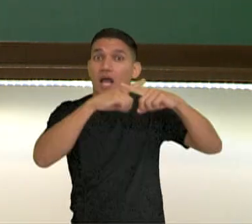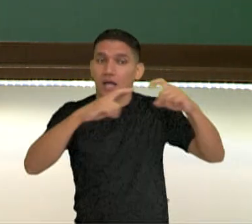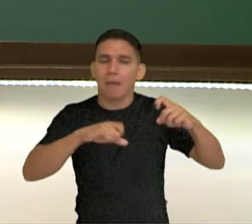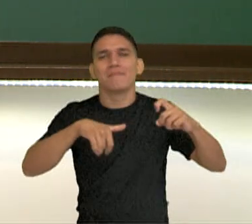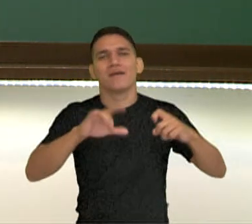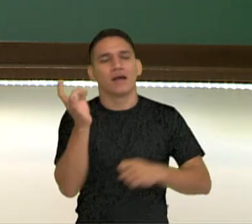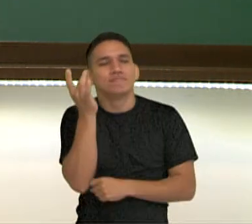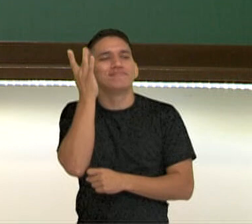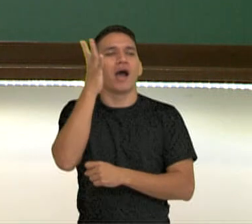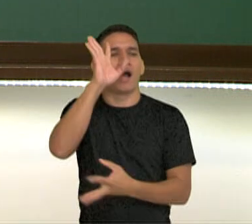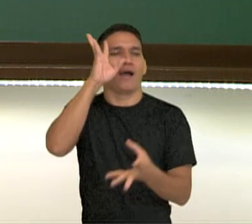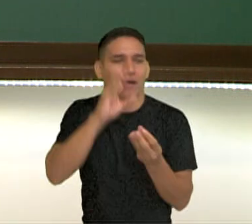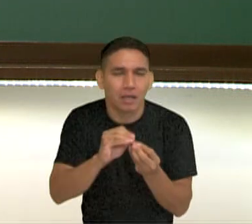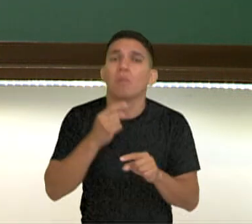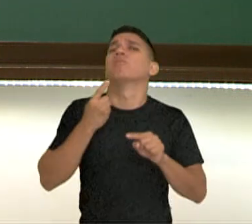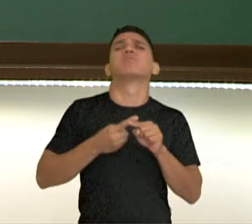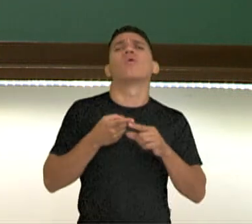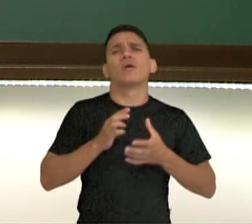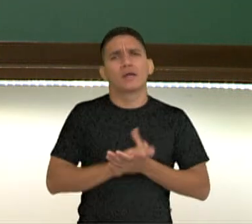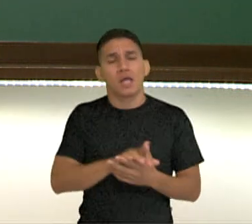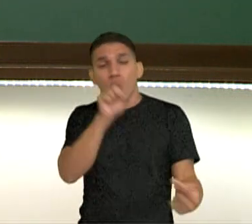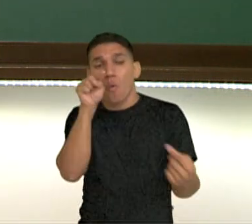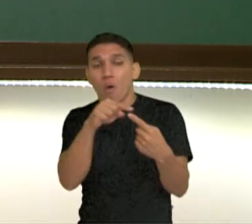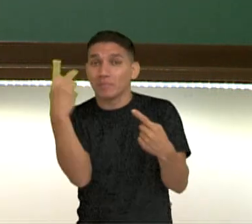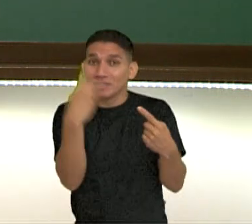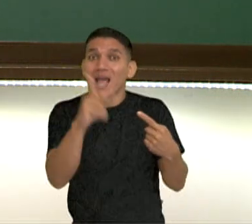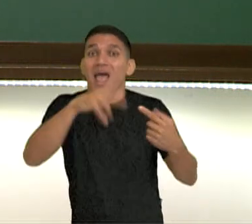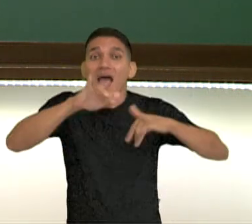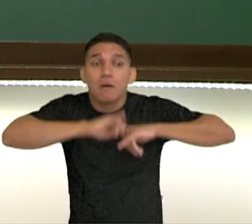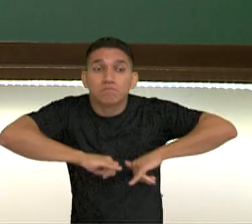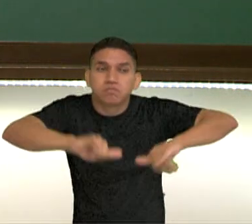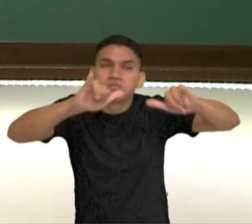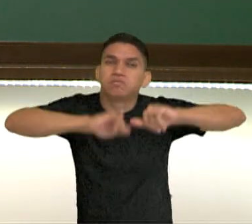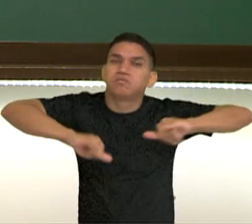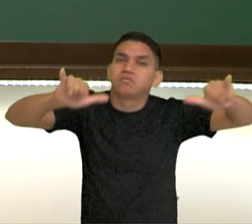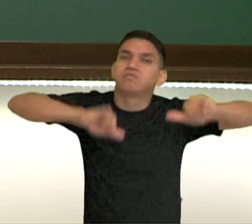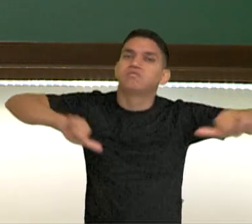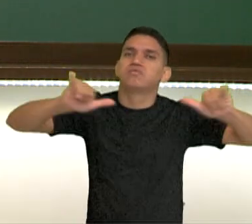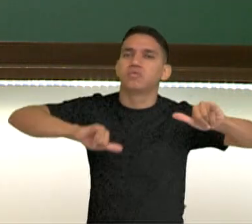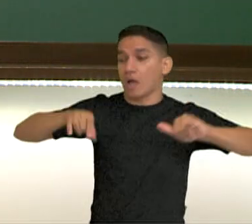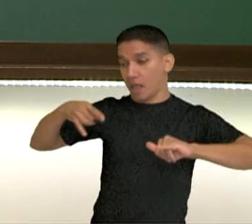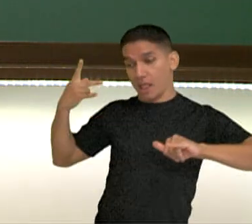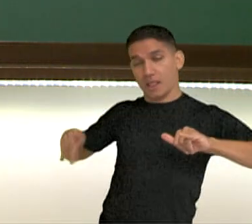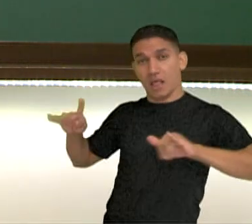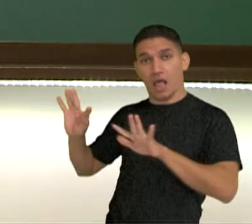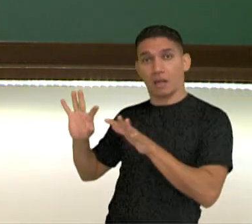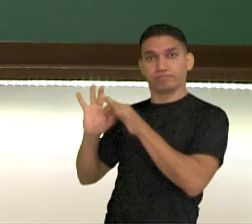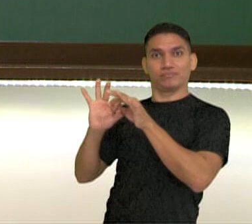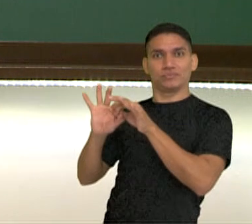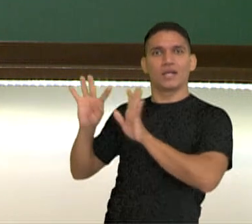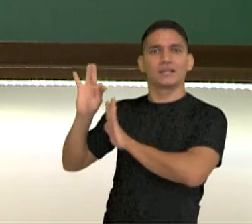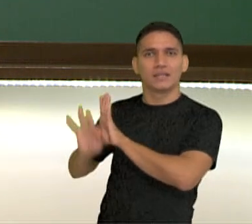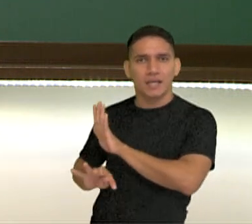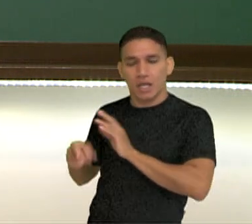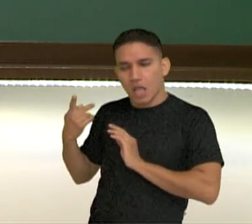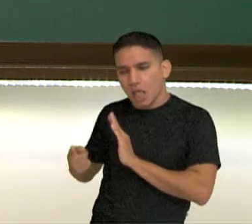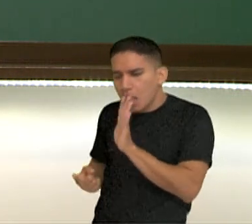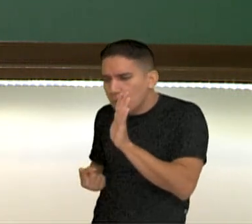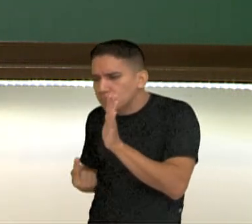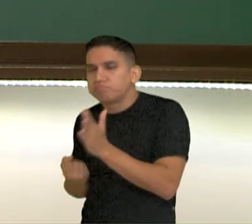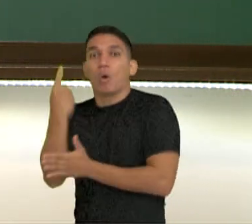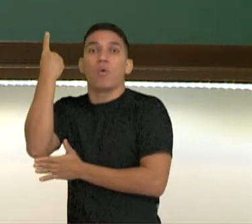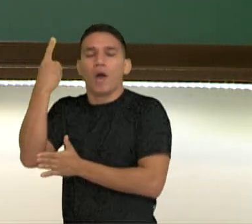acessível. Por quê? Porque o objetivo dele é divulgar esses textos, essa criação